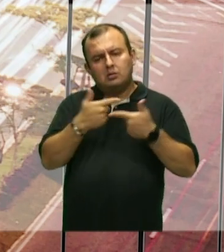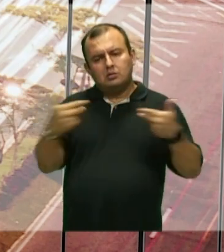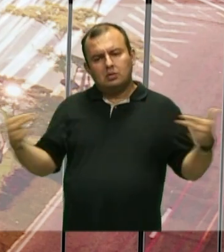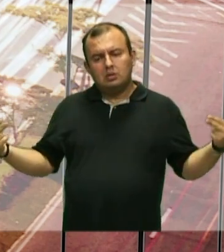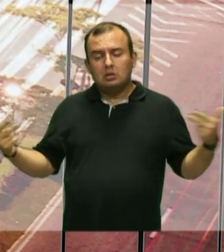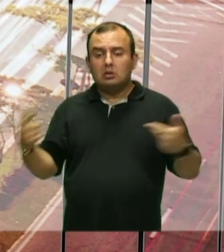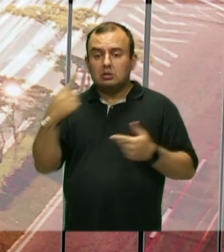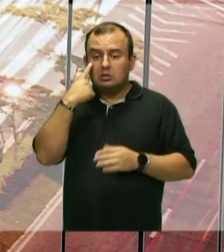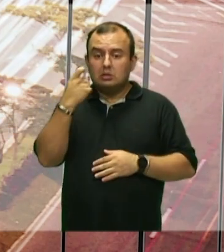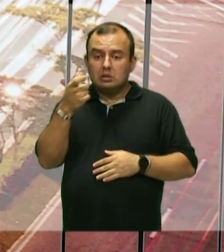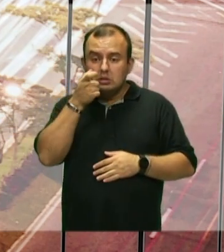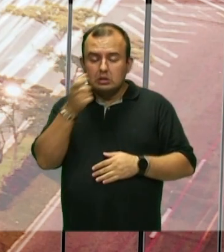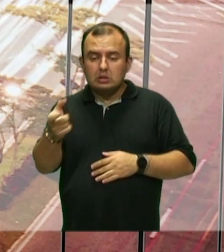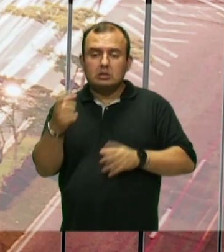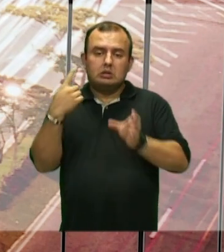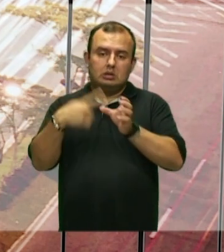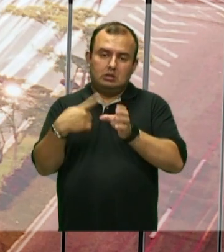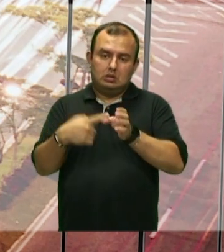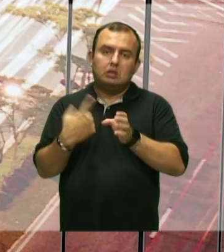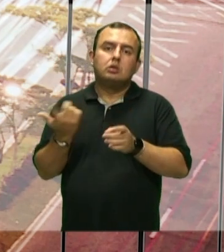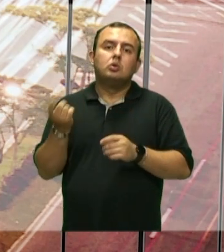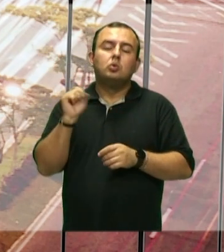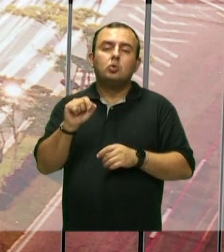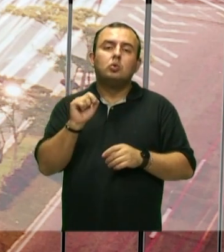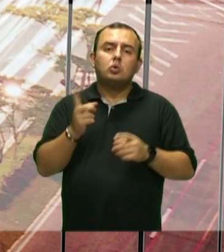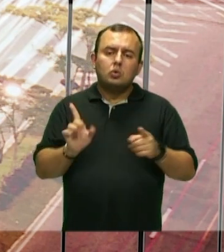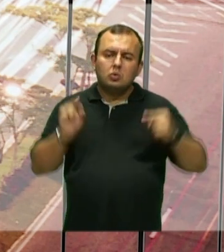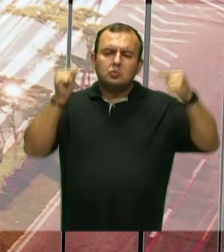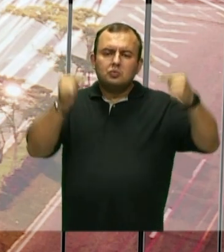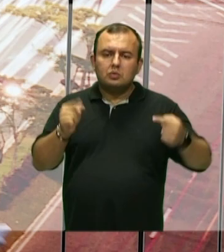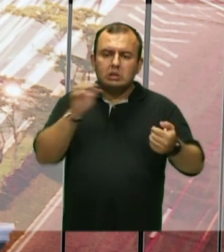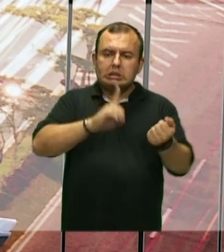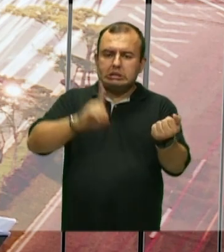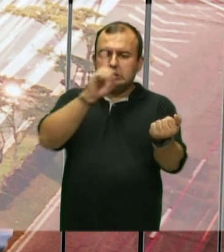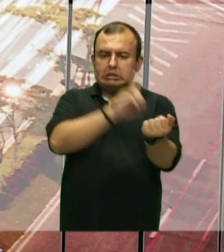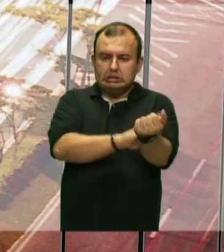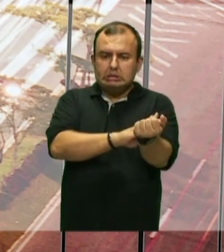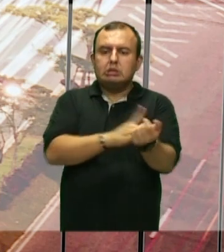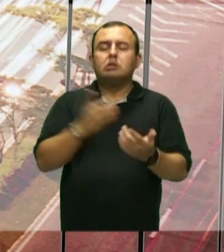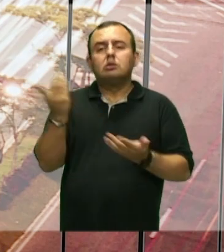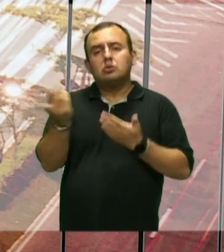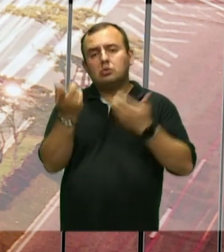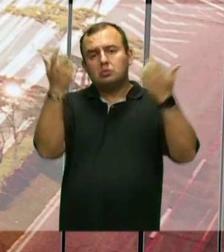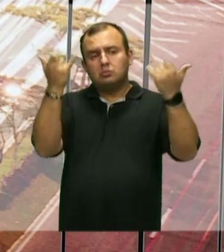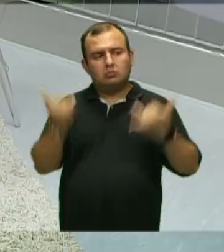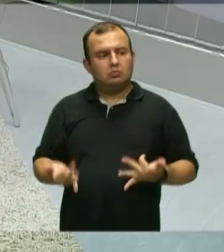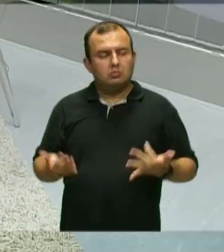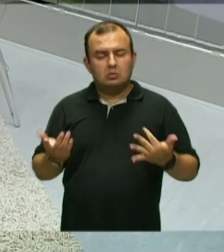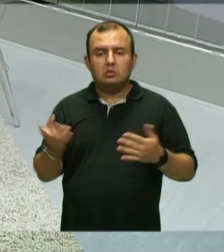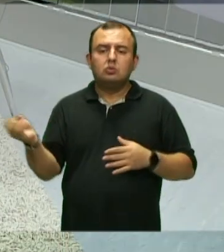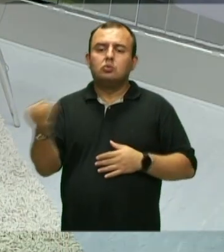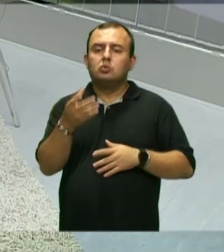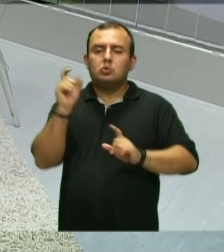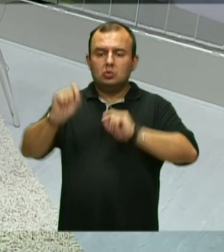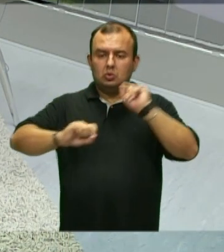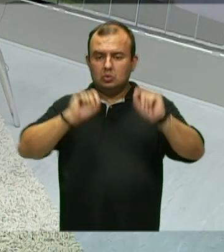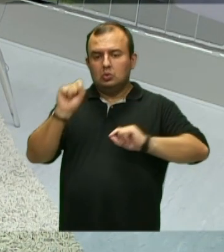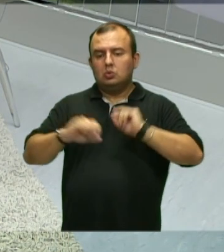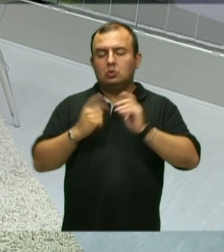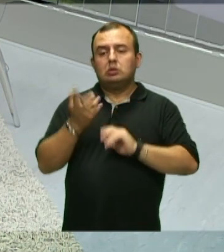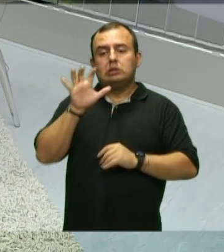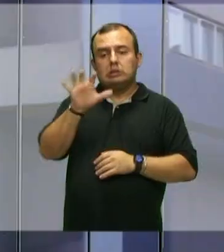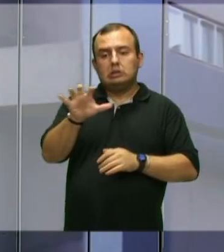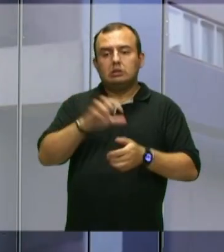da cidade. Um deles foi o enfrentamento da dengue. O que o senhor tem de novidade para a gente nesse